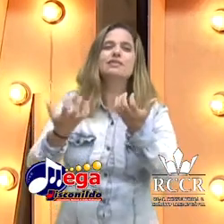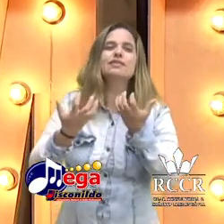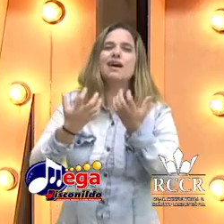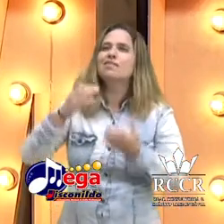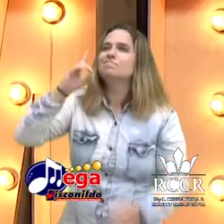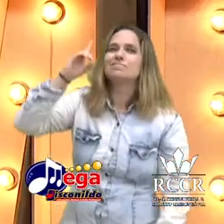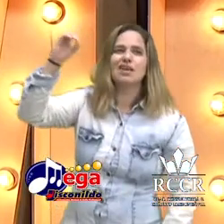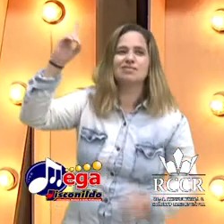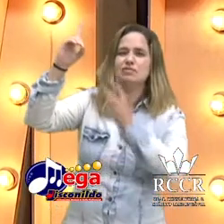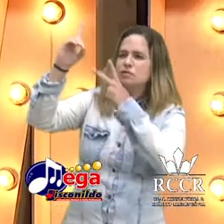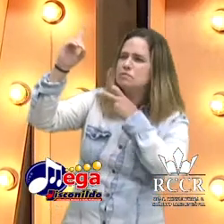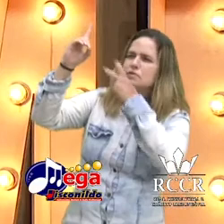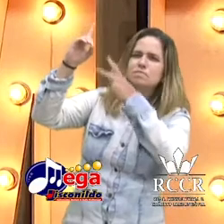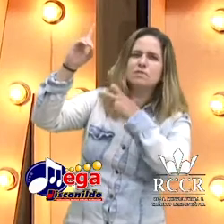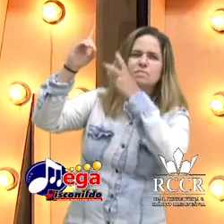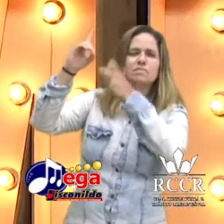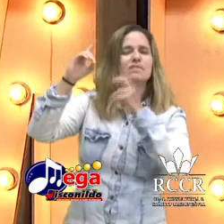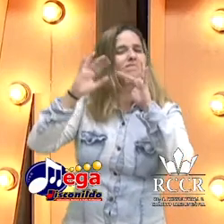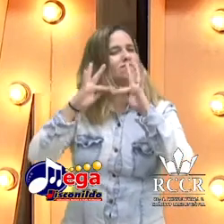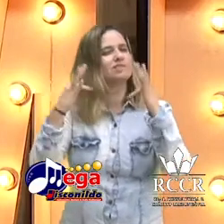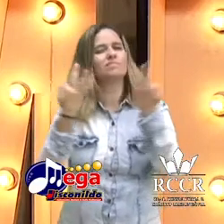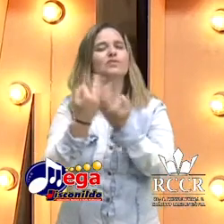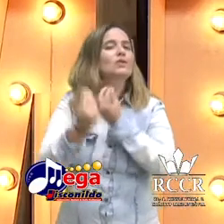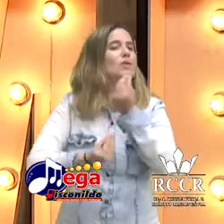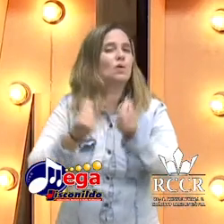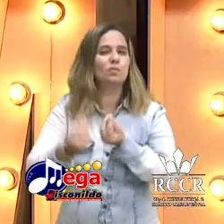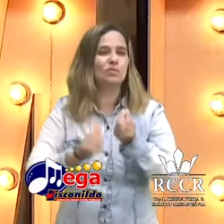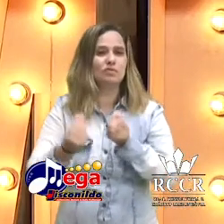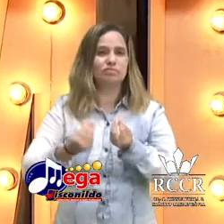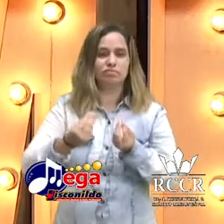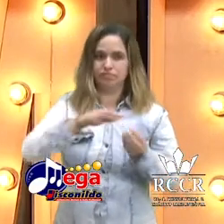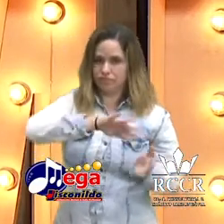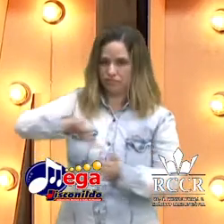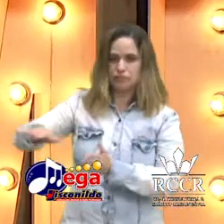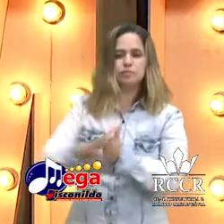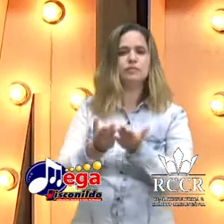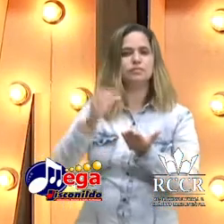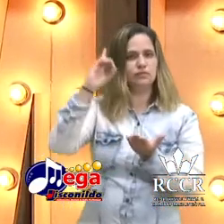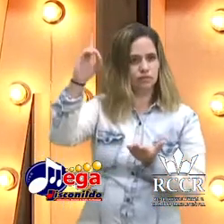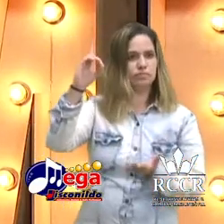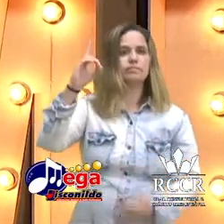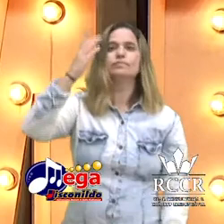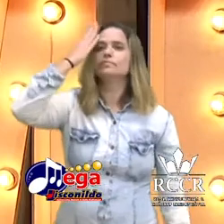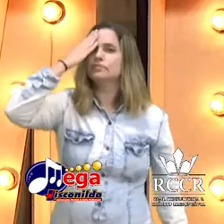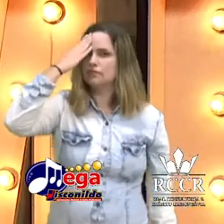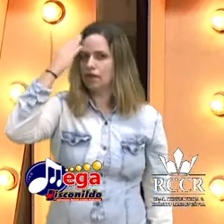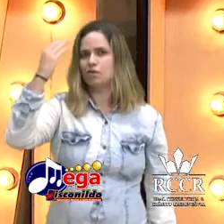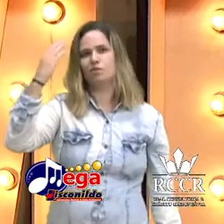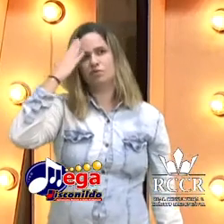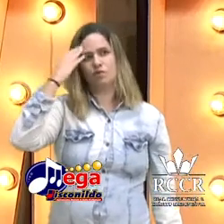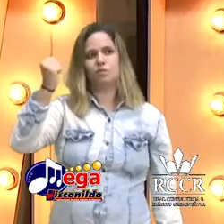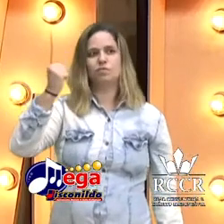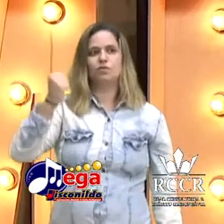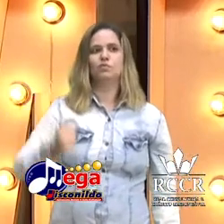e viver família. Eu tenho um texto de Salomão que eu queria compartilhar com você. E Salomão,